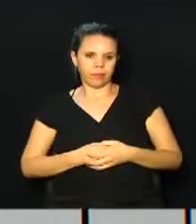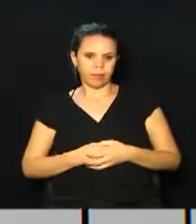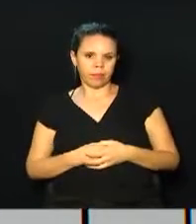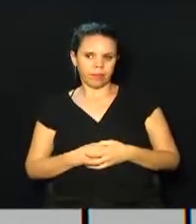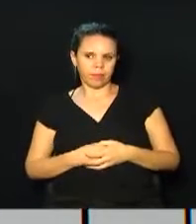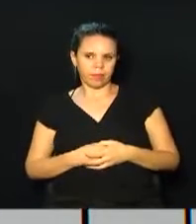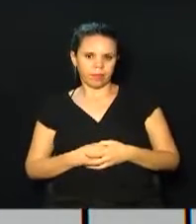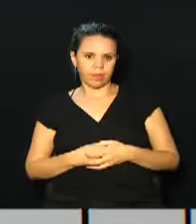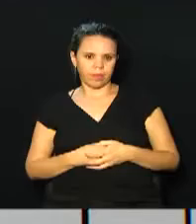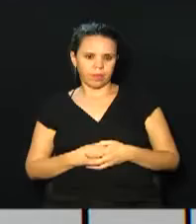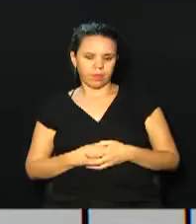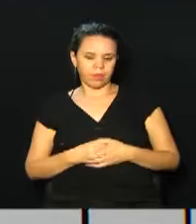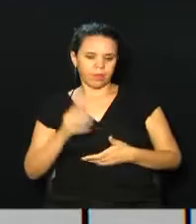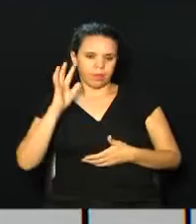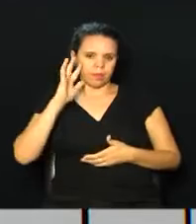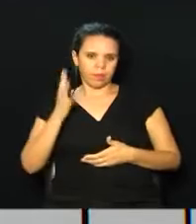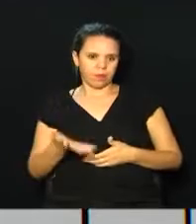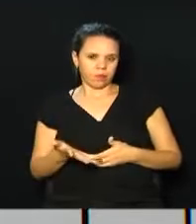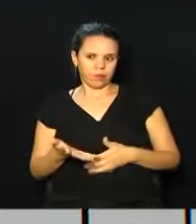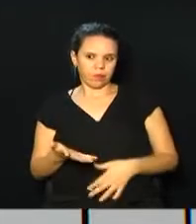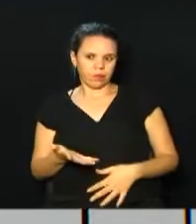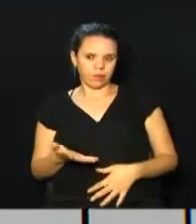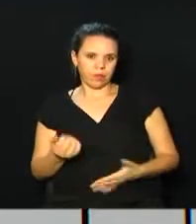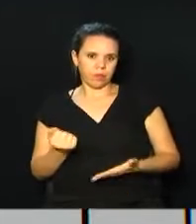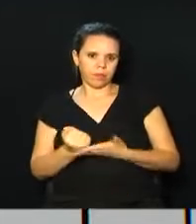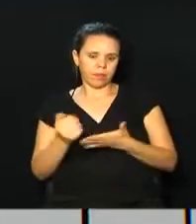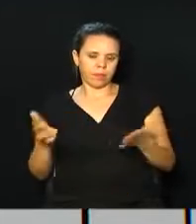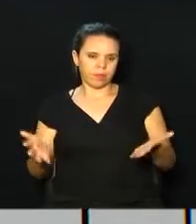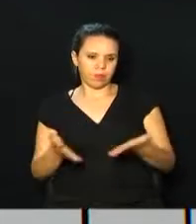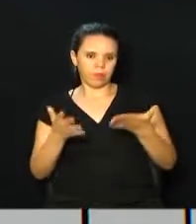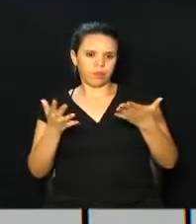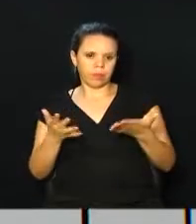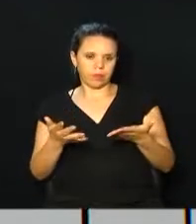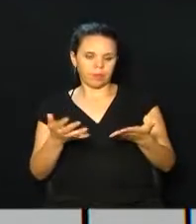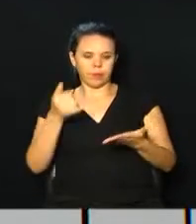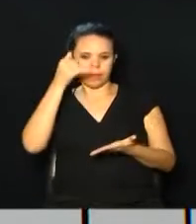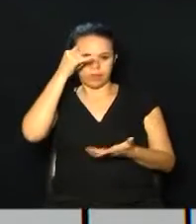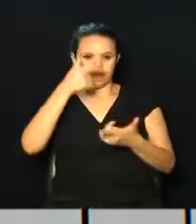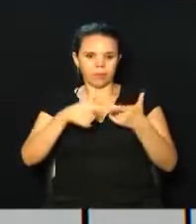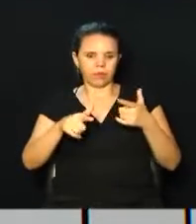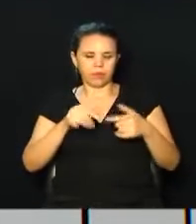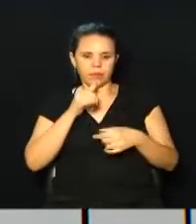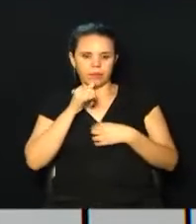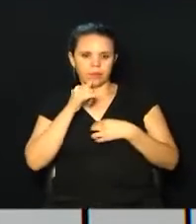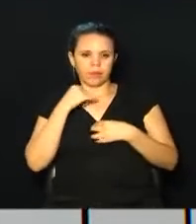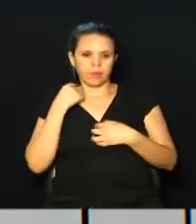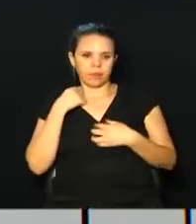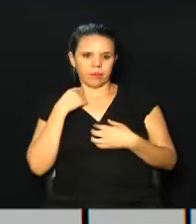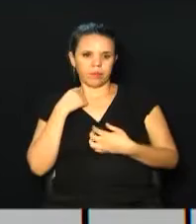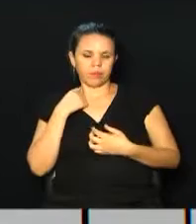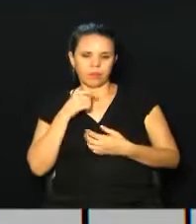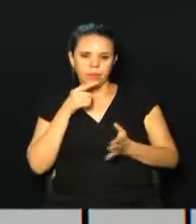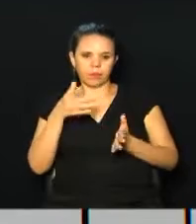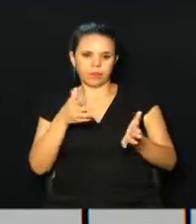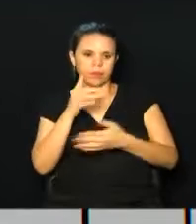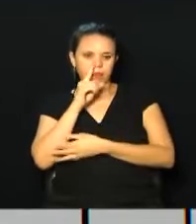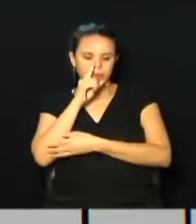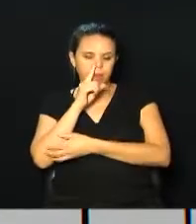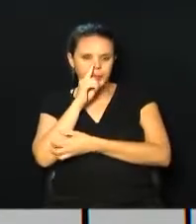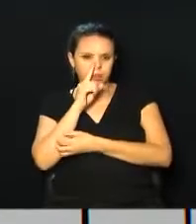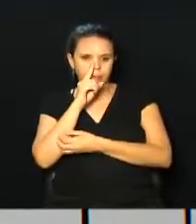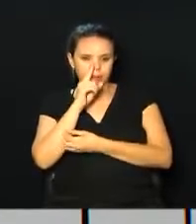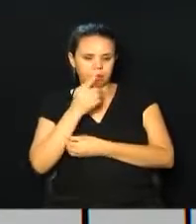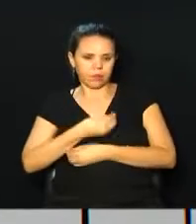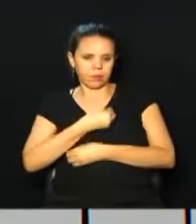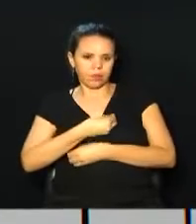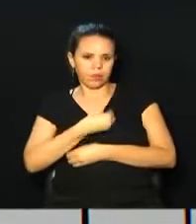Então, eu acho que essa solução, ela contribui para prevenir, por exemplo, riscos de